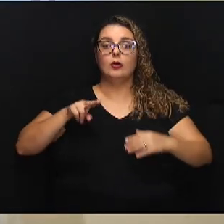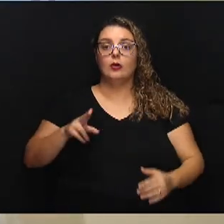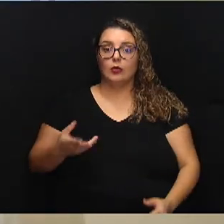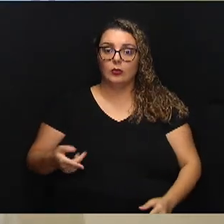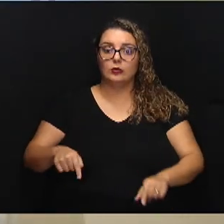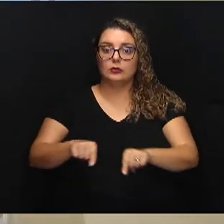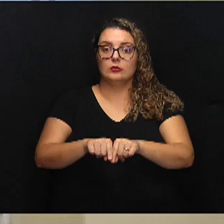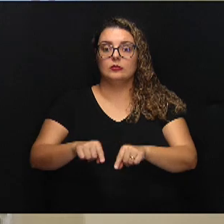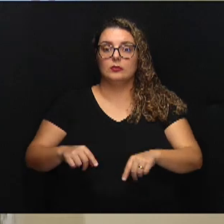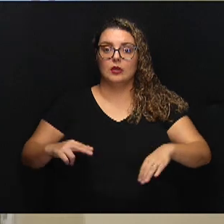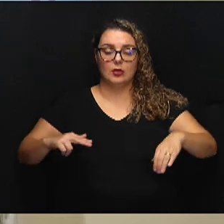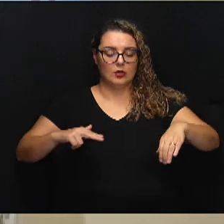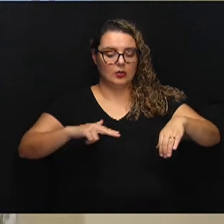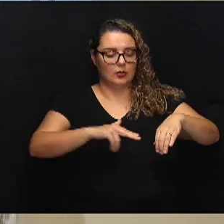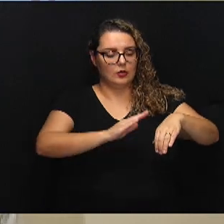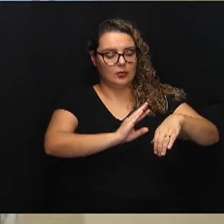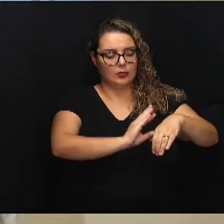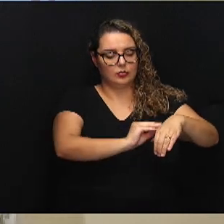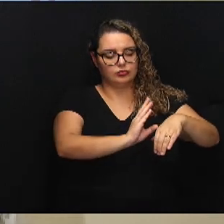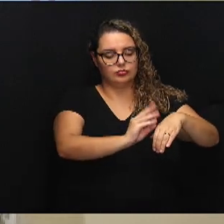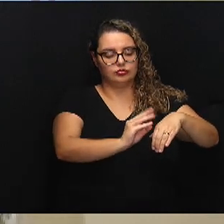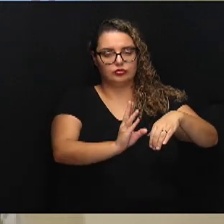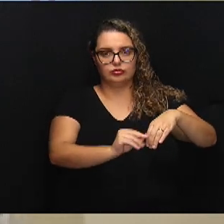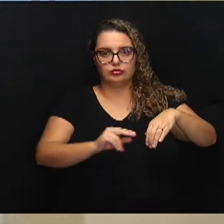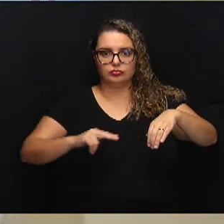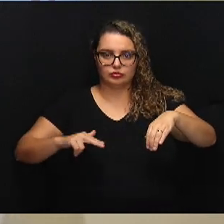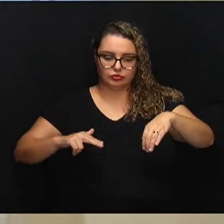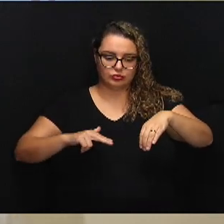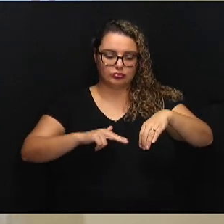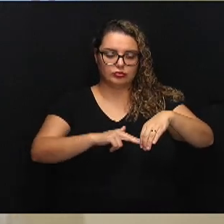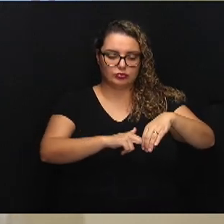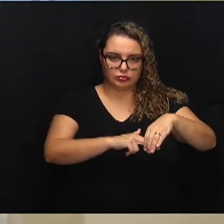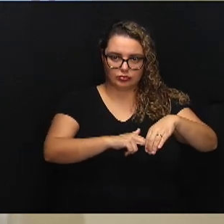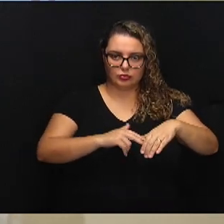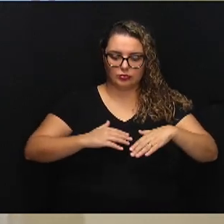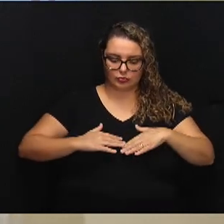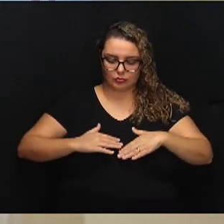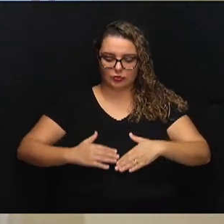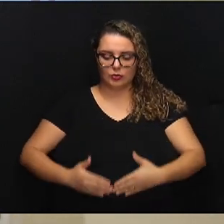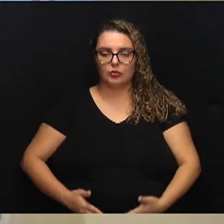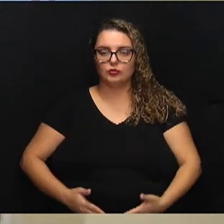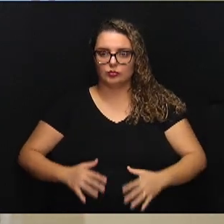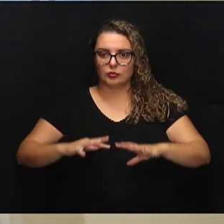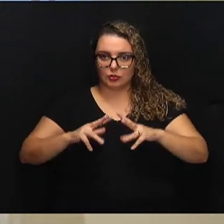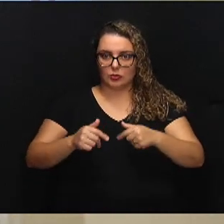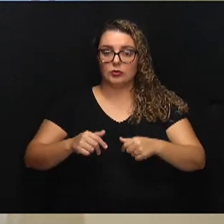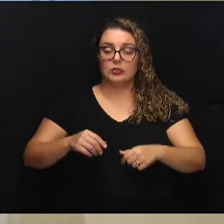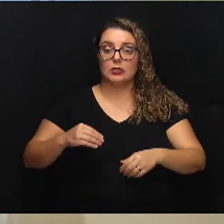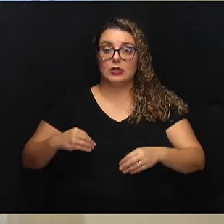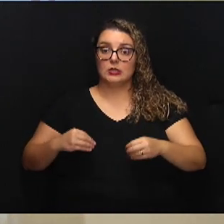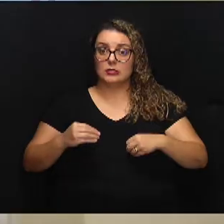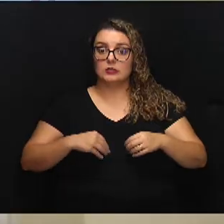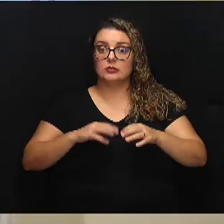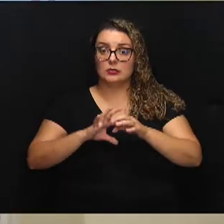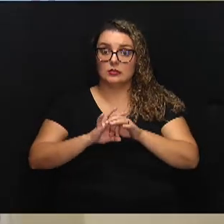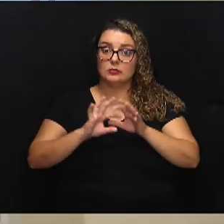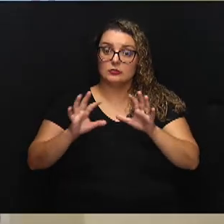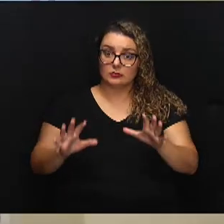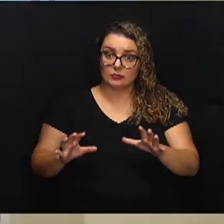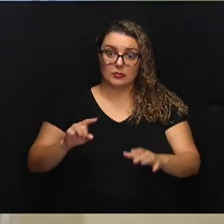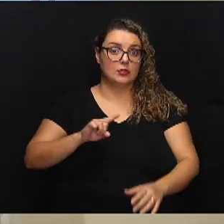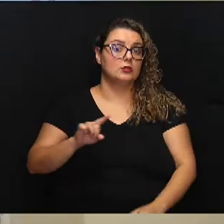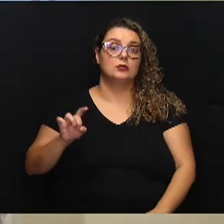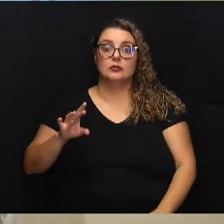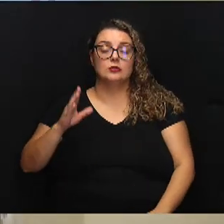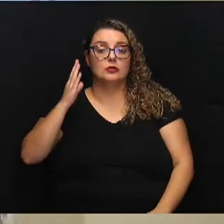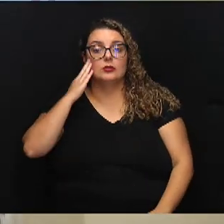uma ressonância magnética nuclear magnética do abdômen total. Esses exames, eles permitem não só